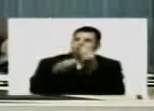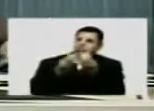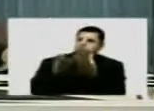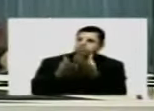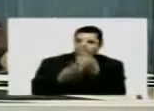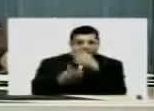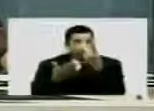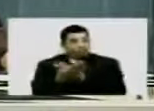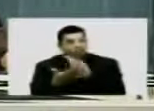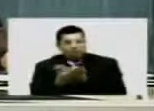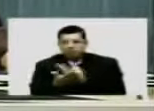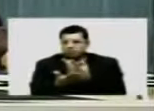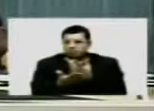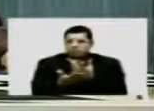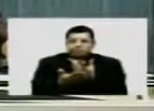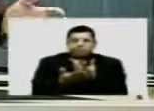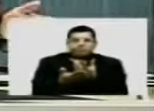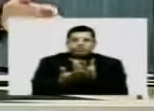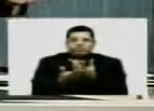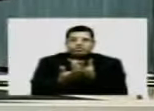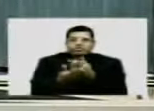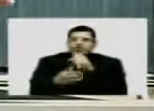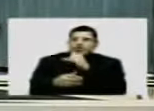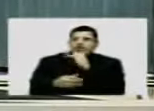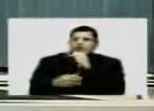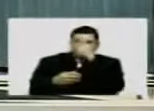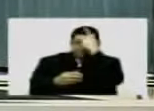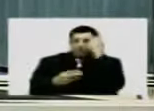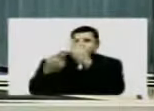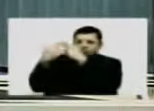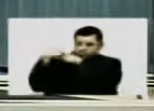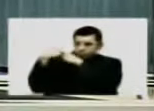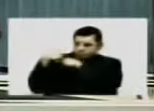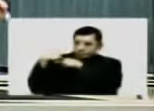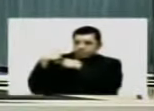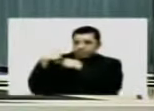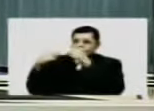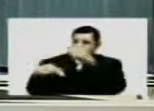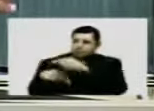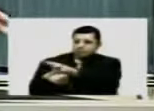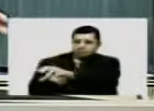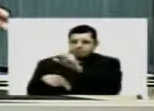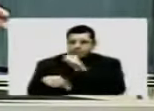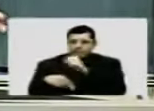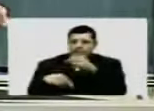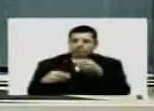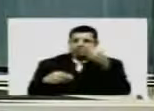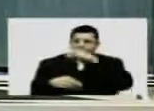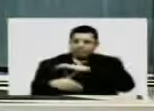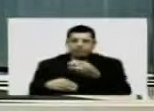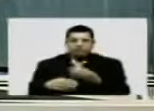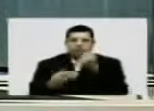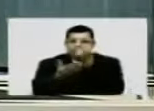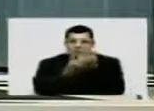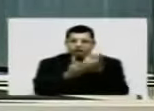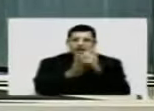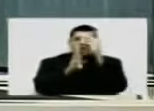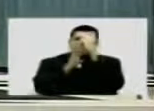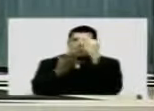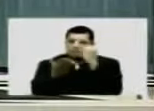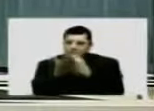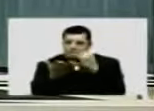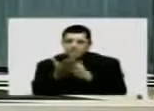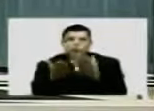Tem alguma coisa errada. O órgão responsável por arrecadar, por cobrar